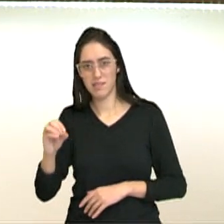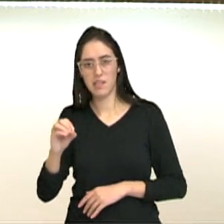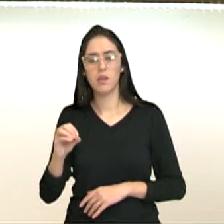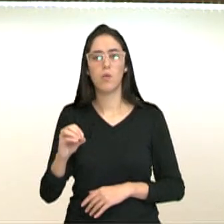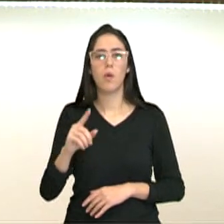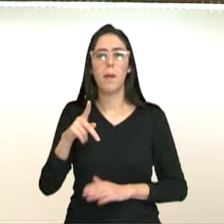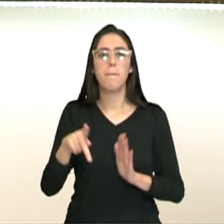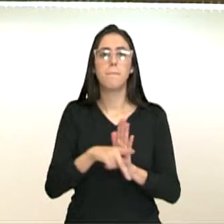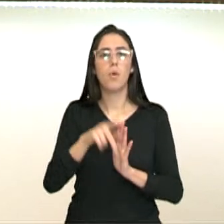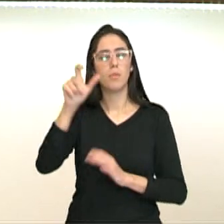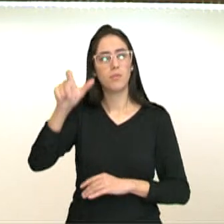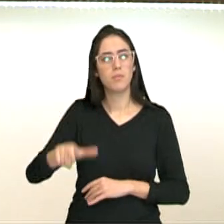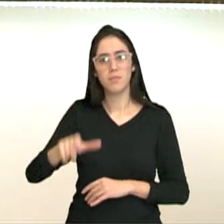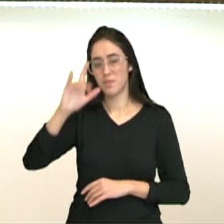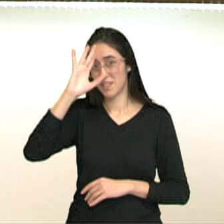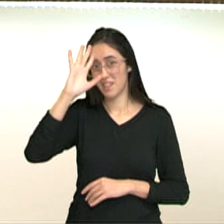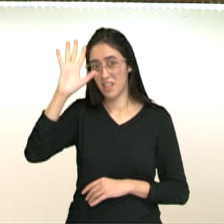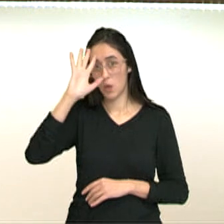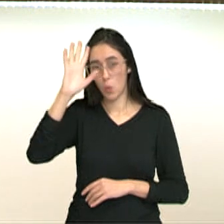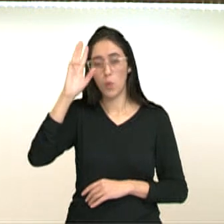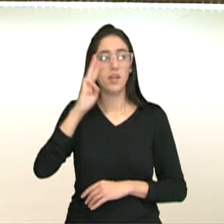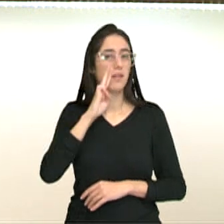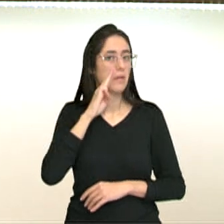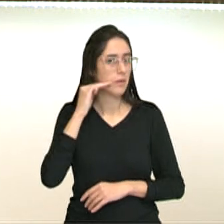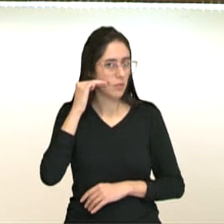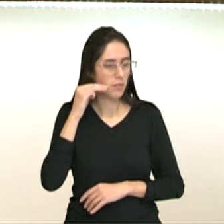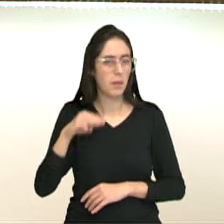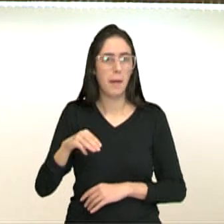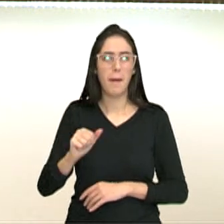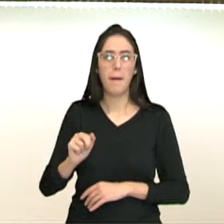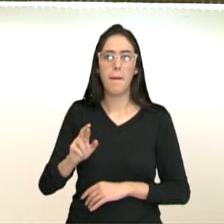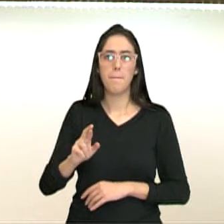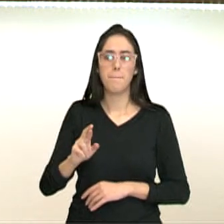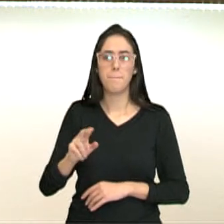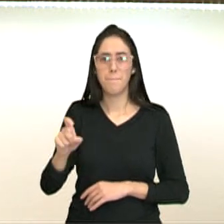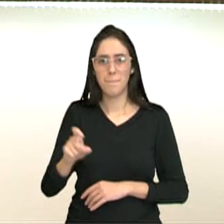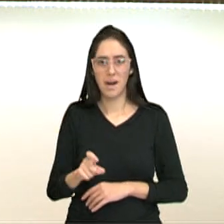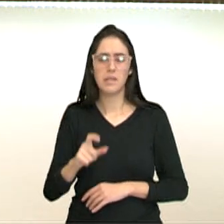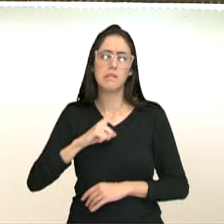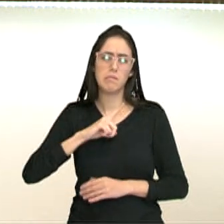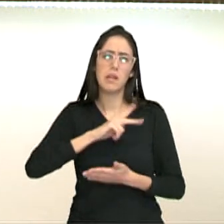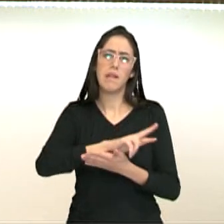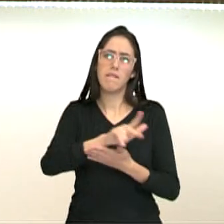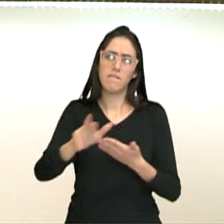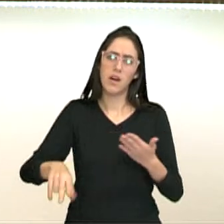teoria de Karl Marx. Então, tem outros significados, tem outras formas de pensar,